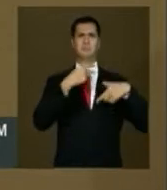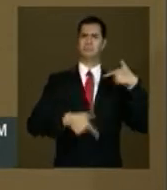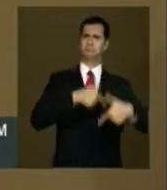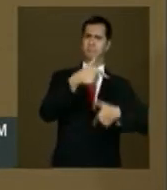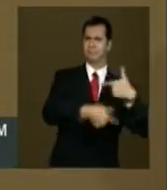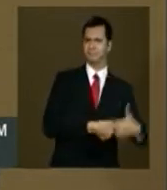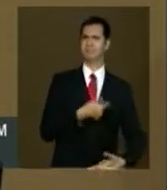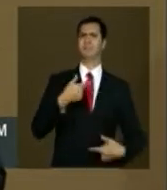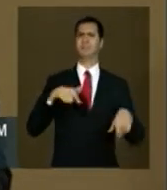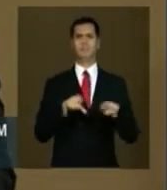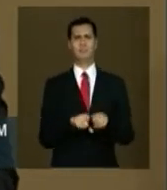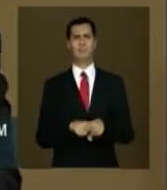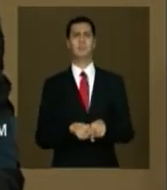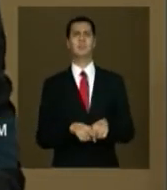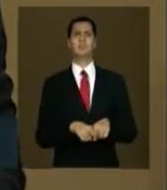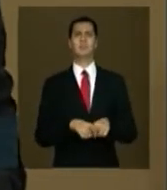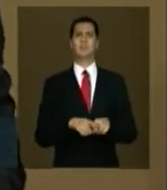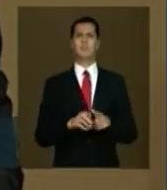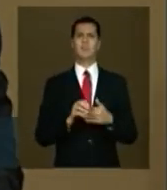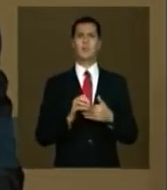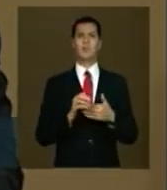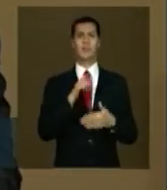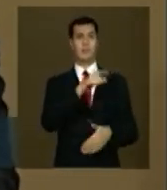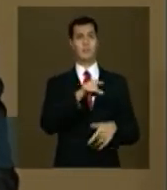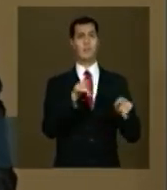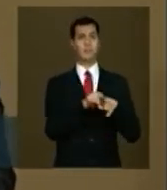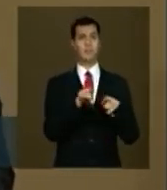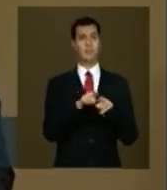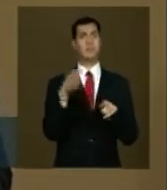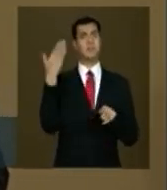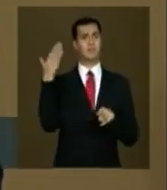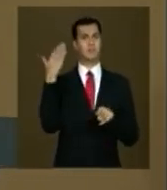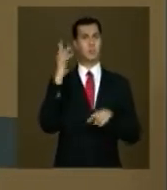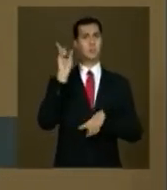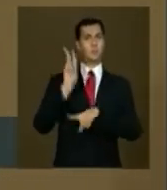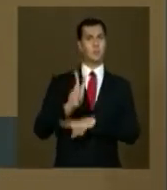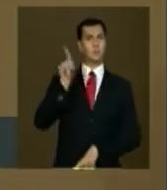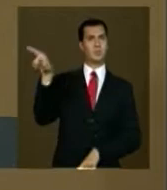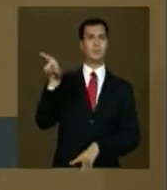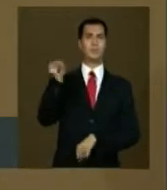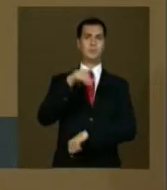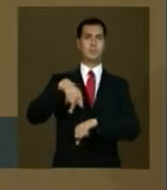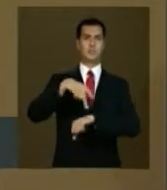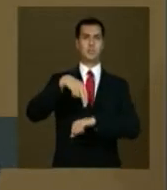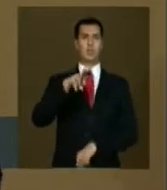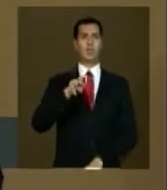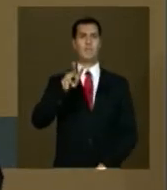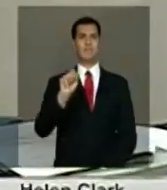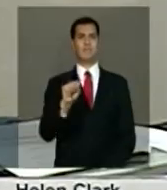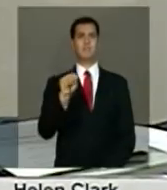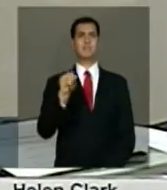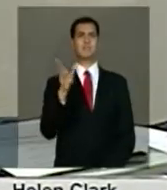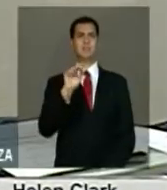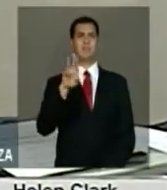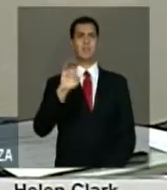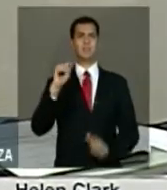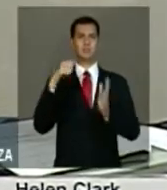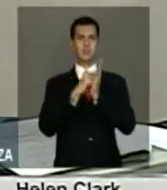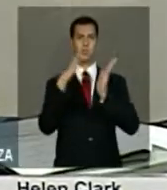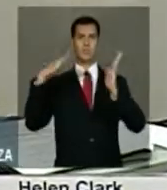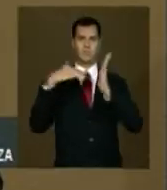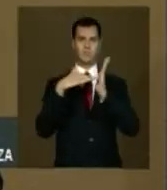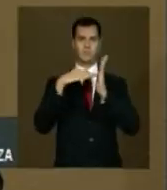condução da do Governo neozelandês foi responsável por toda uma abertura em direção à América Latina que